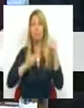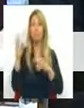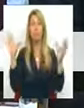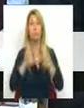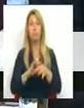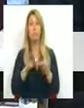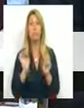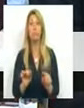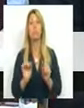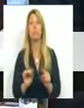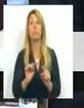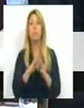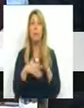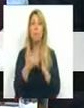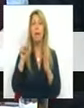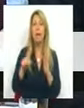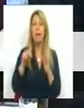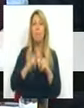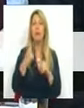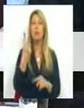relativamente a este Plano N mais um?